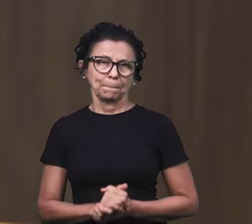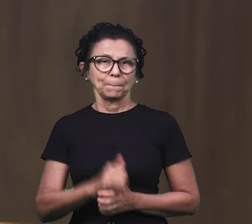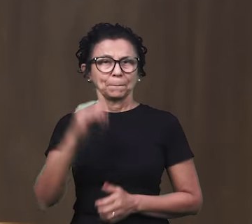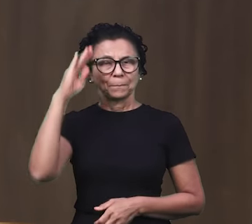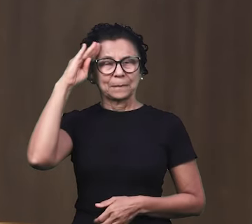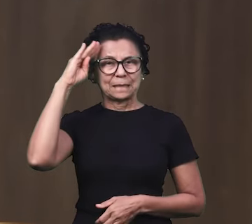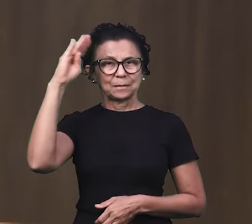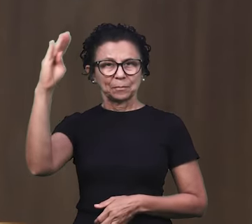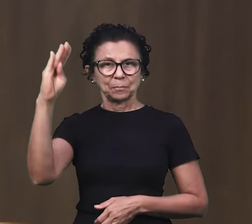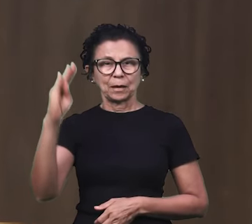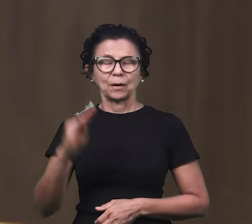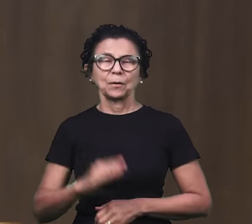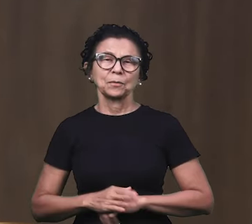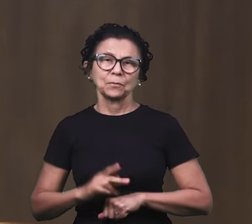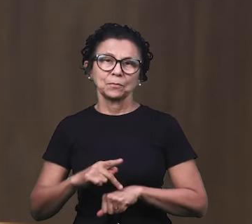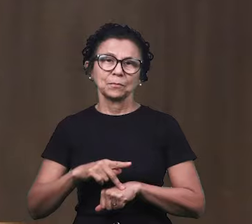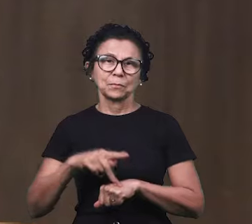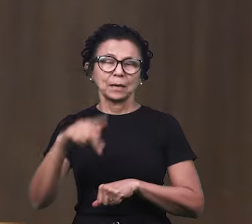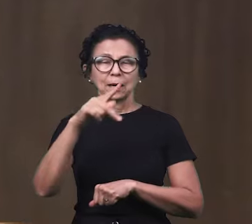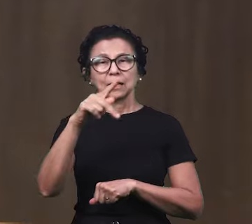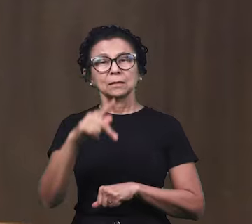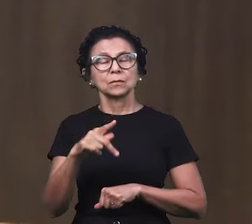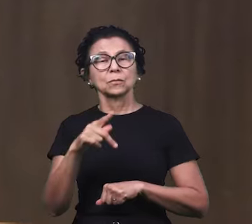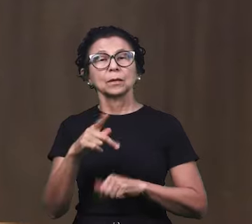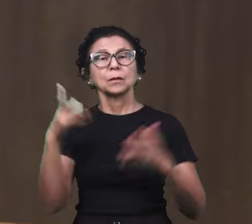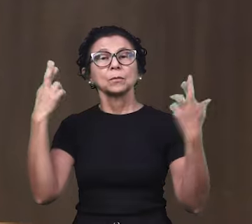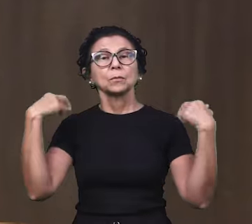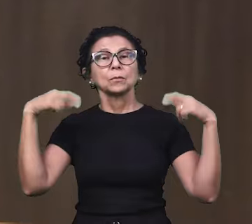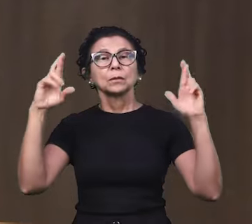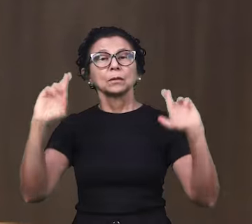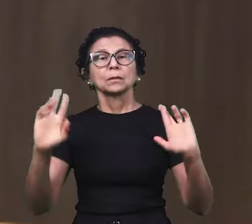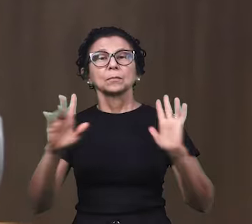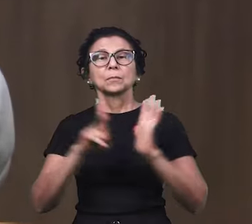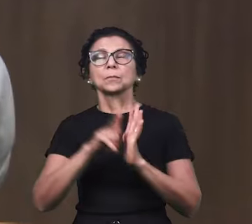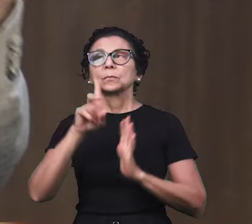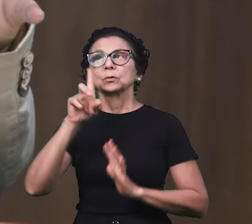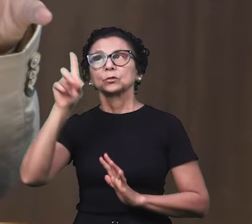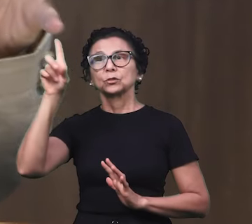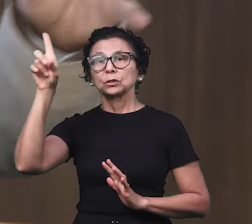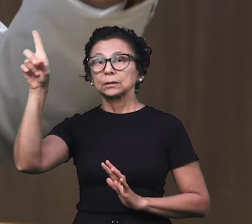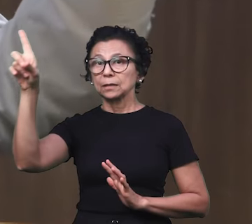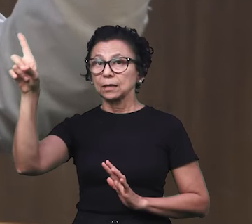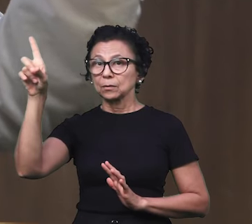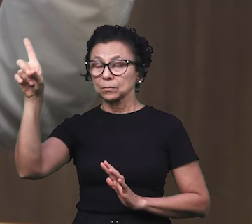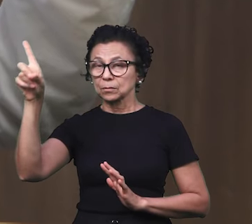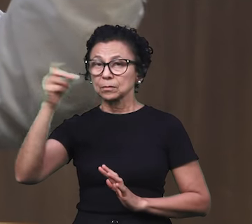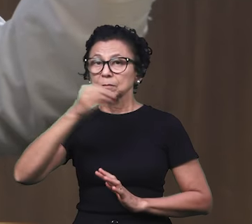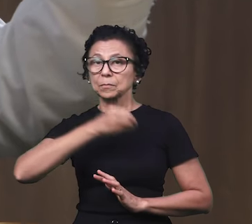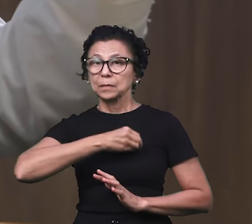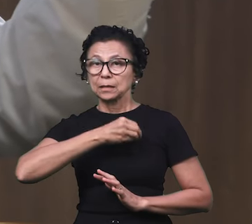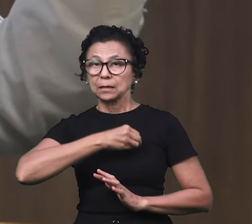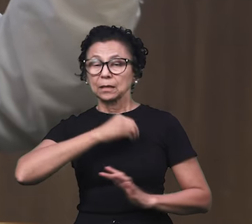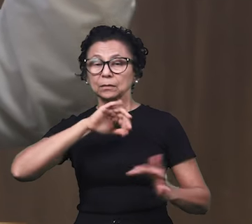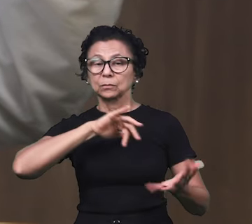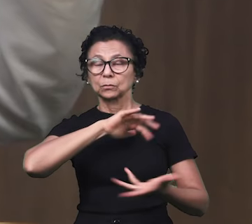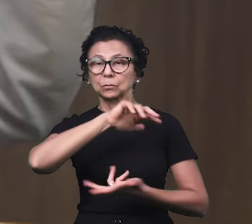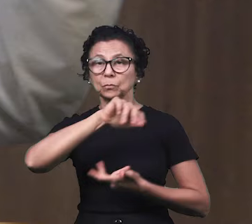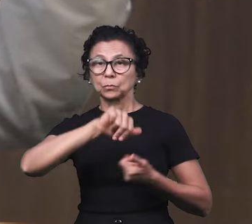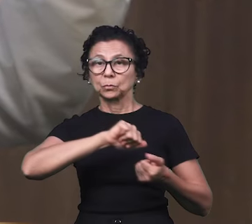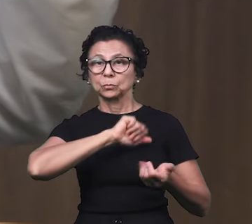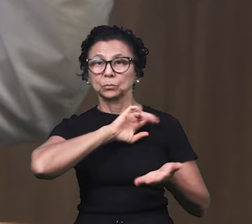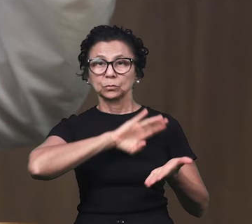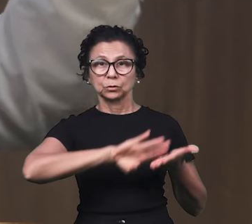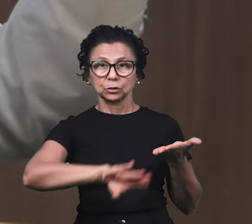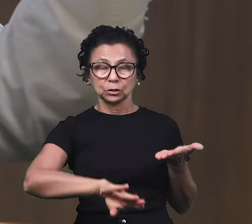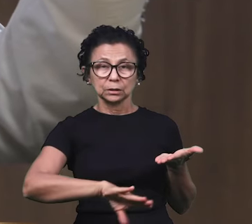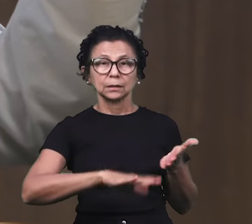Cordeiro de Deus. O Cordeiro de Deus que tira o pecado do mundo. O sangue era passado nas